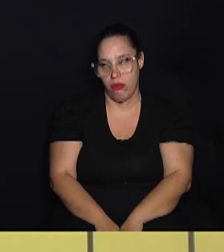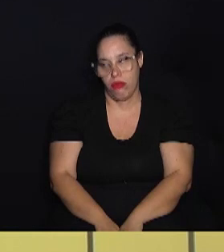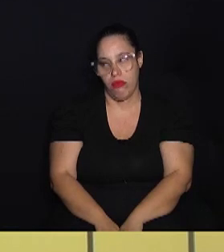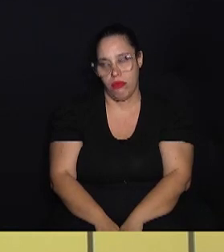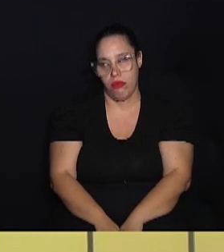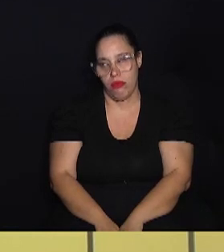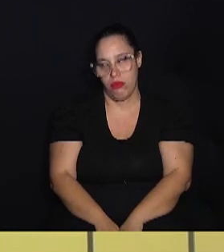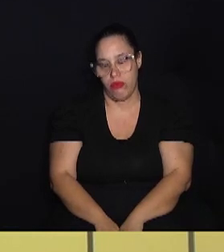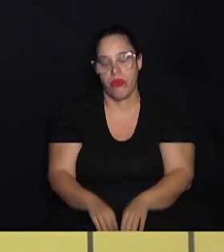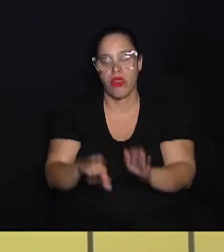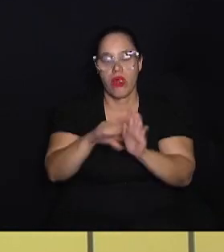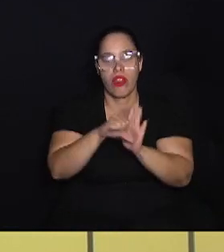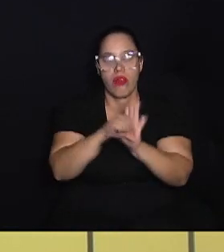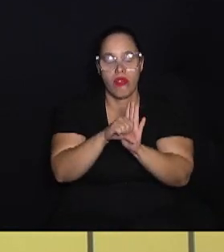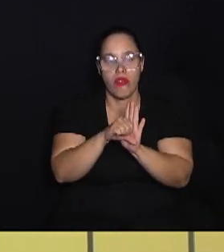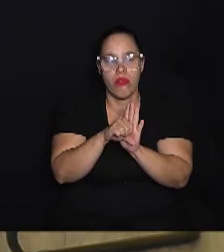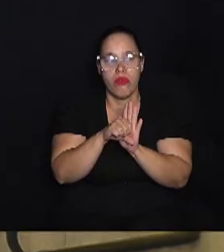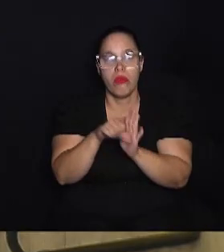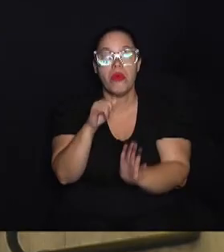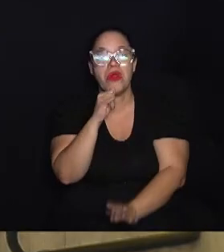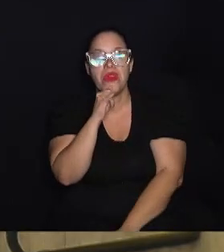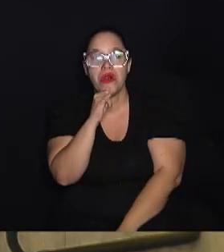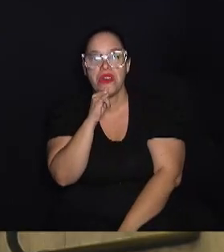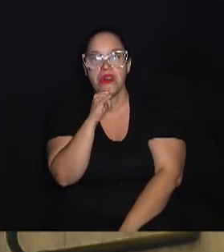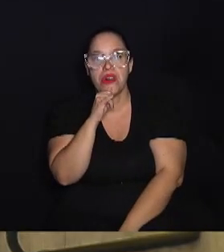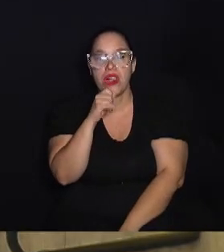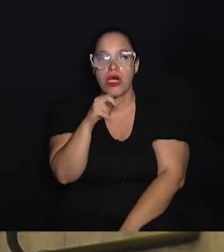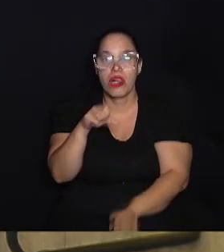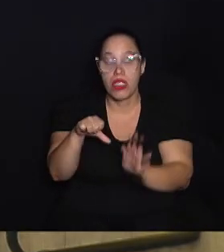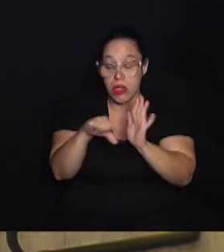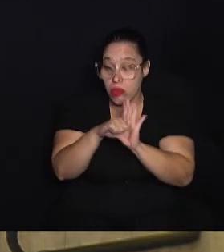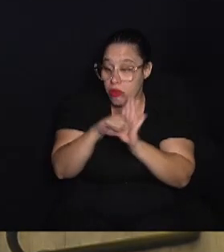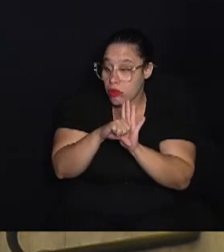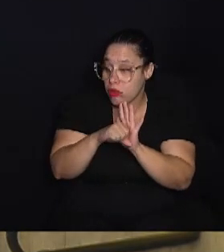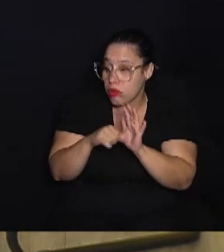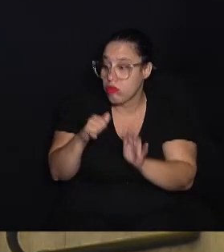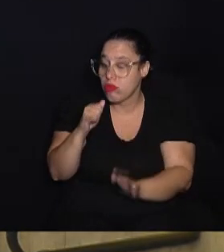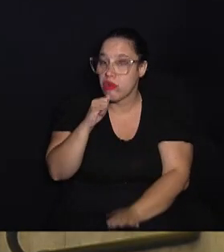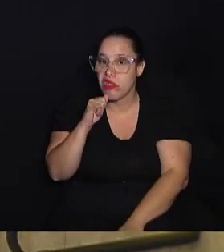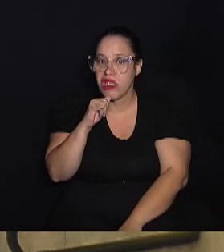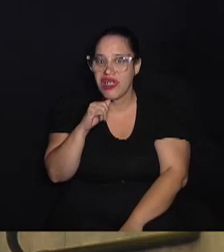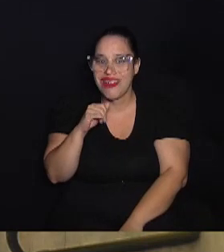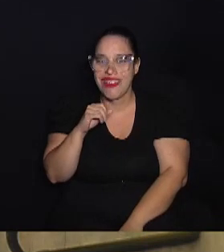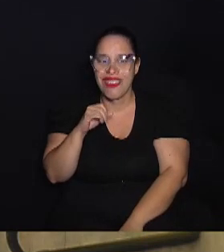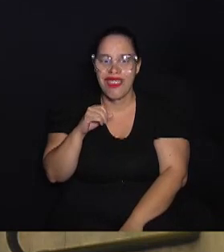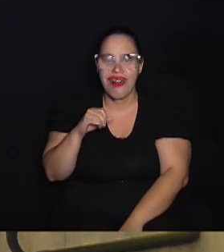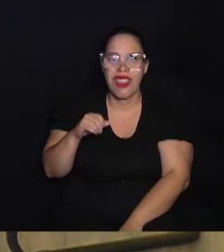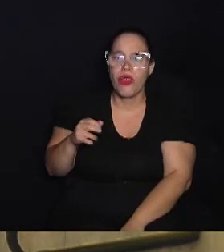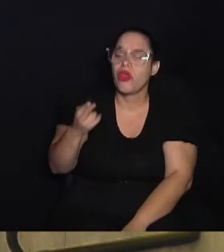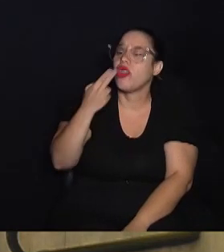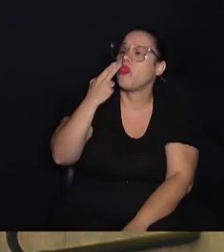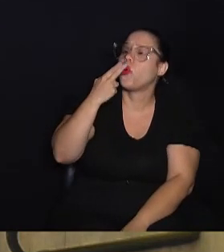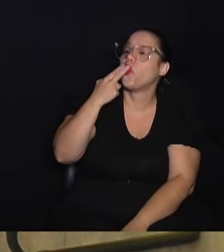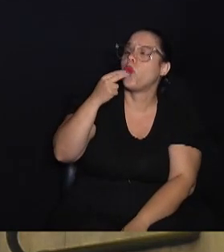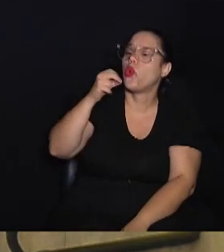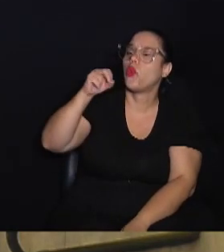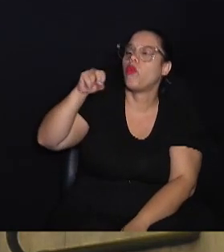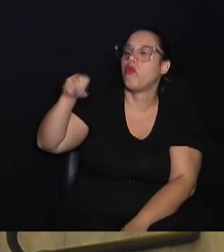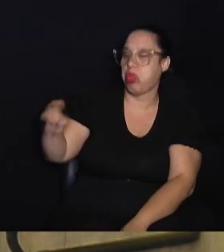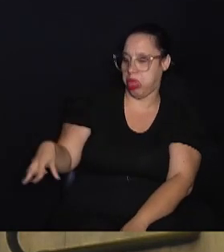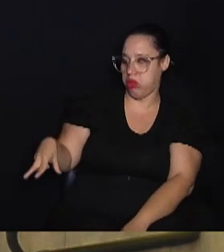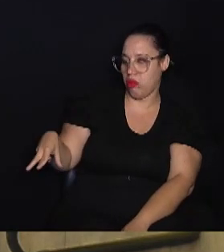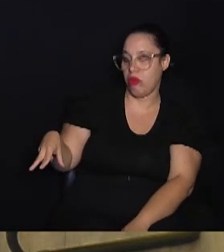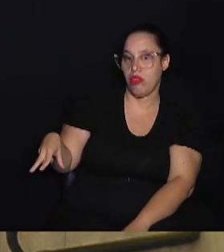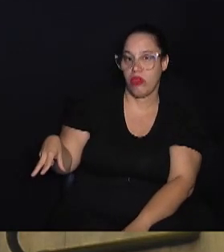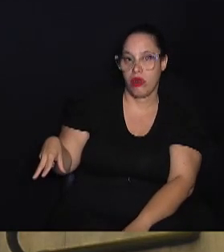questão criminal... Por exemplo, só pegando essa questão, antes de eu falar da questão criminal, por exemplo, a pessoa fala assim, sem querer eu estava fumando e joguei a bituca de